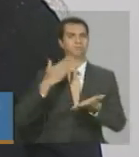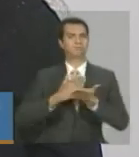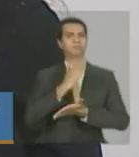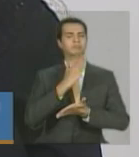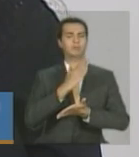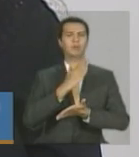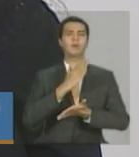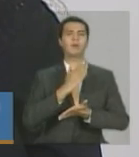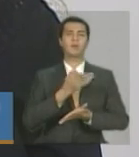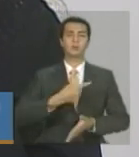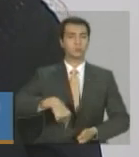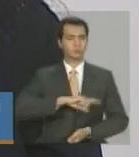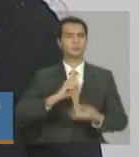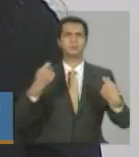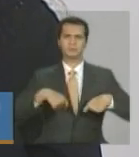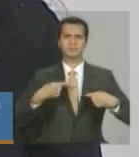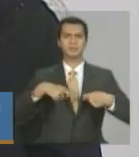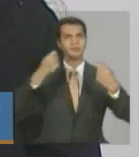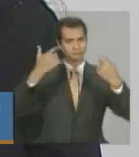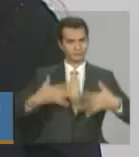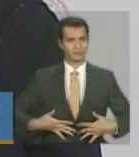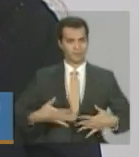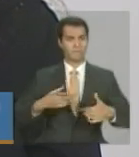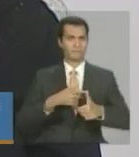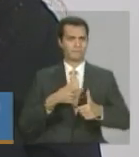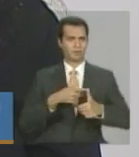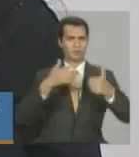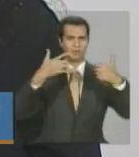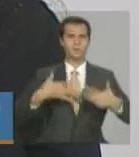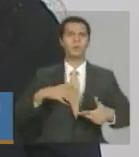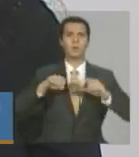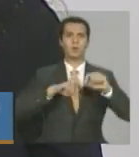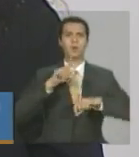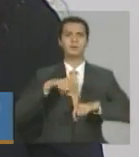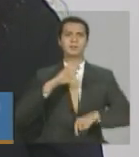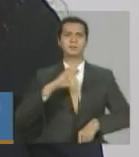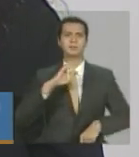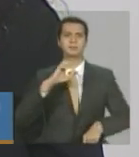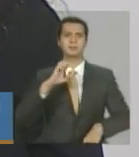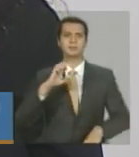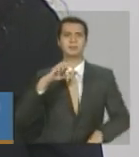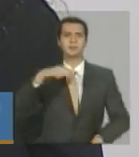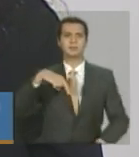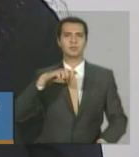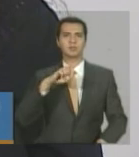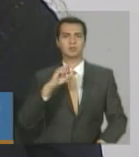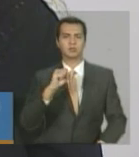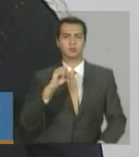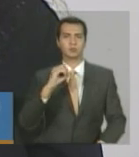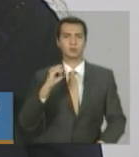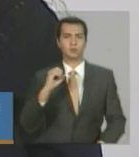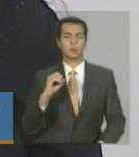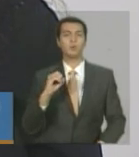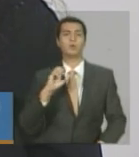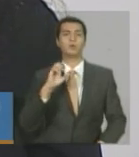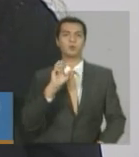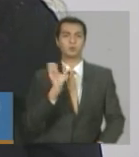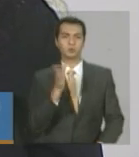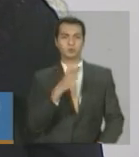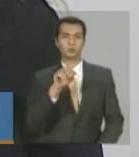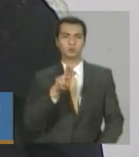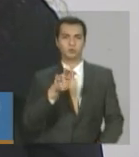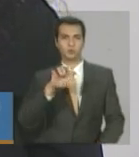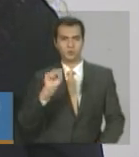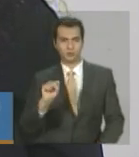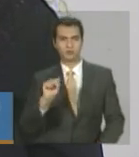para que as pessoas entendam onde ele começou e qual a sua importância. Então, o Censo SUAS começou lá em 2007